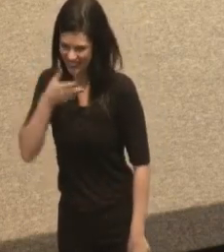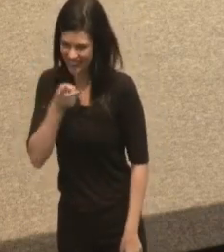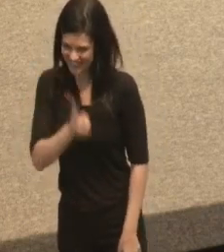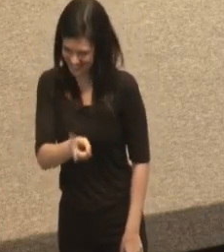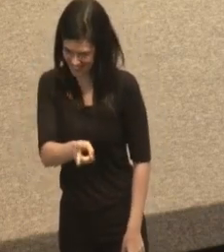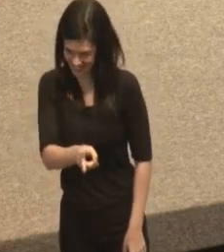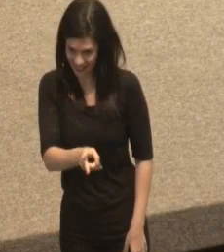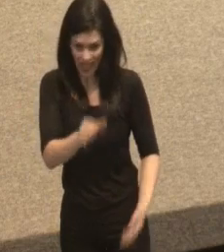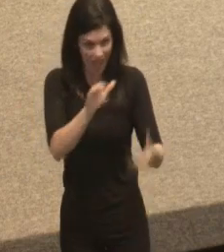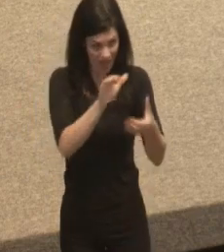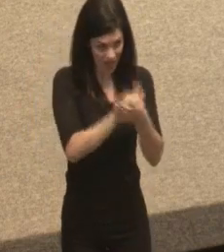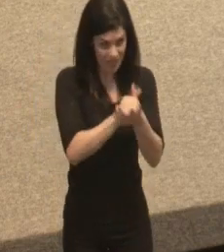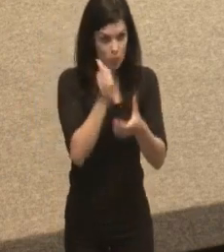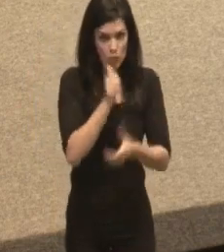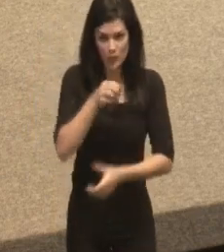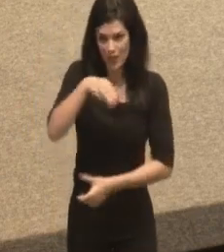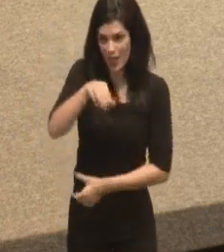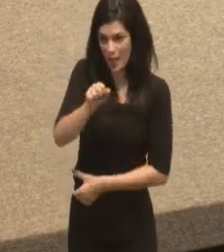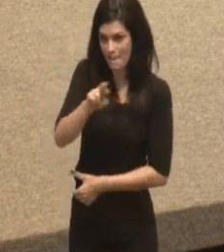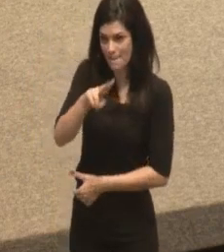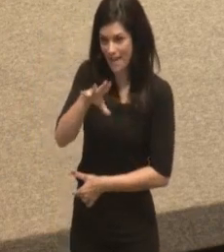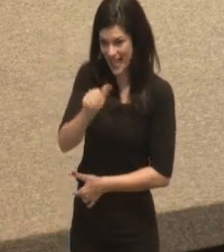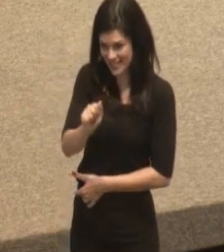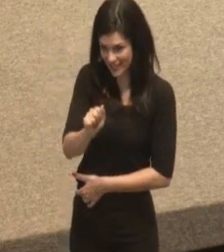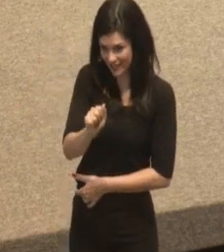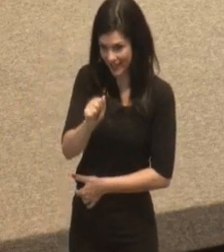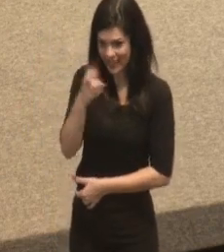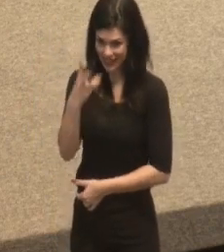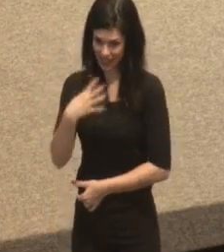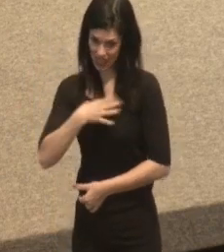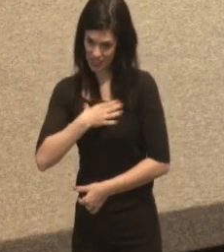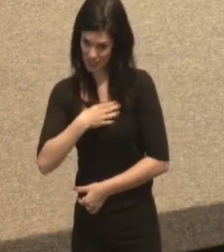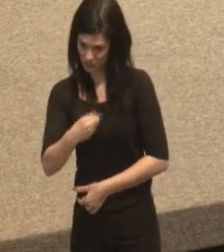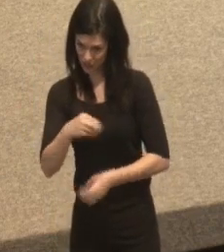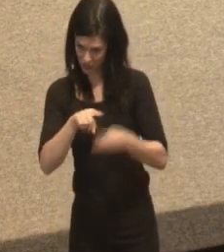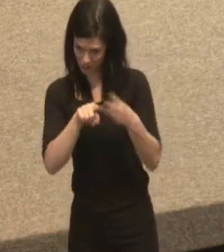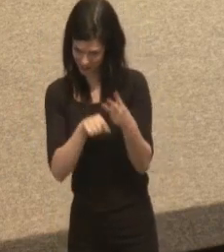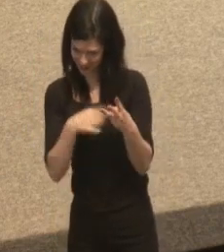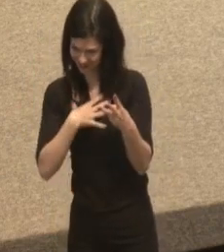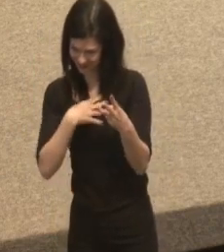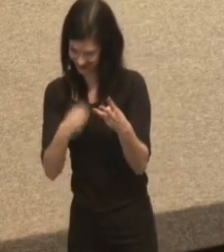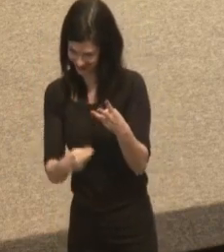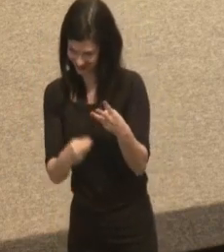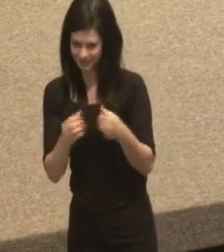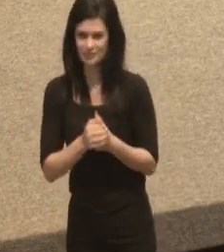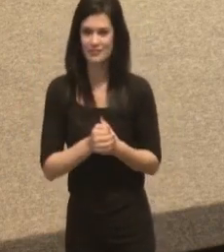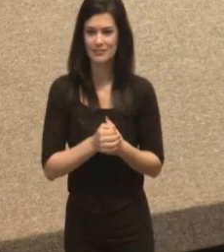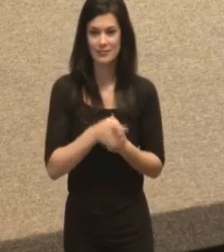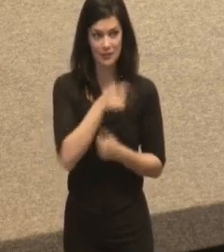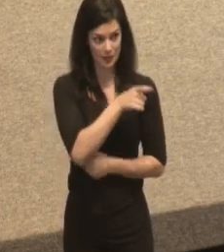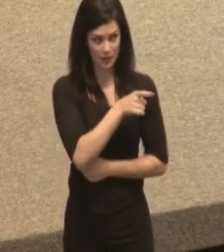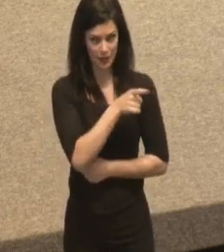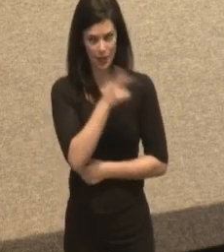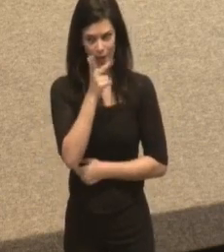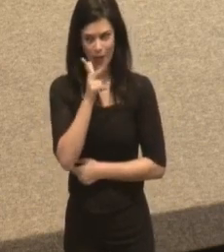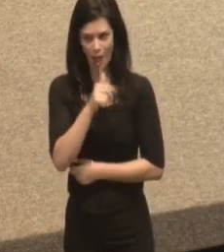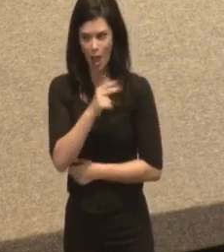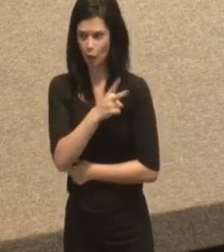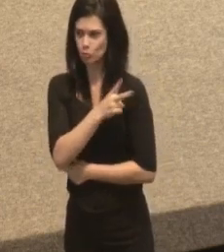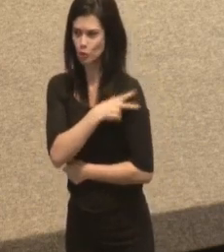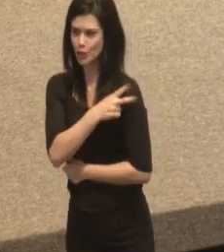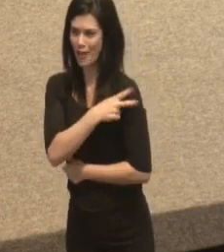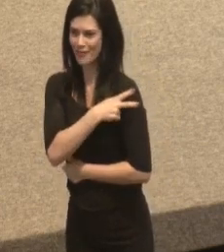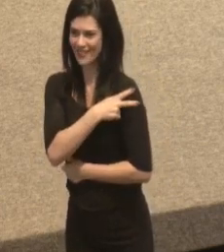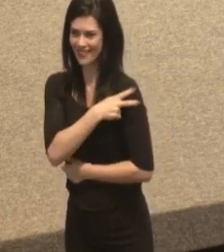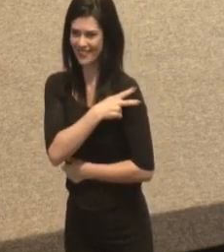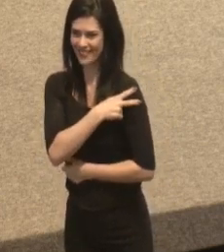Ele é casado com a Márcia, tem 3 filhos, a Ana, a Fernanda e o Guilherme. Ele é o nosso chefe nosso